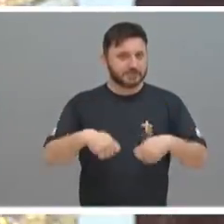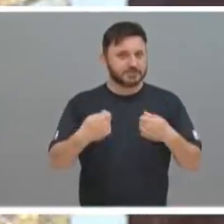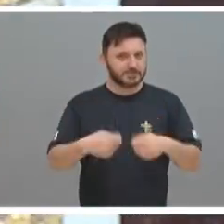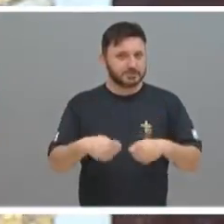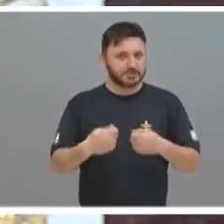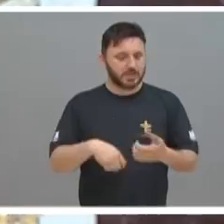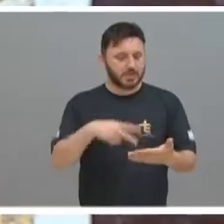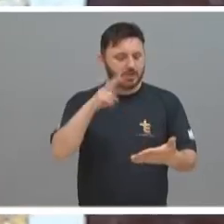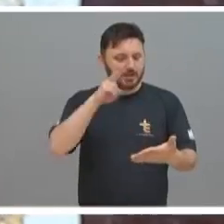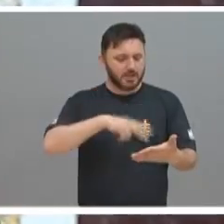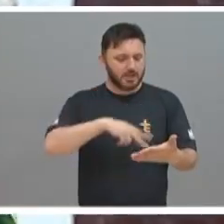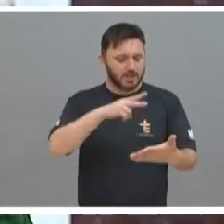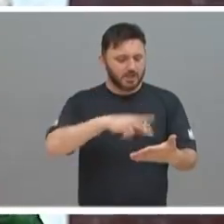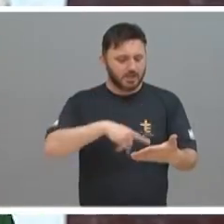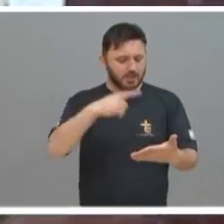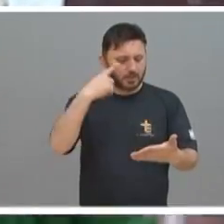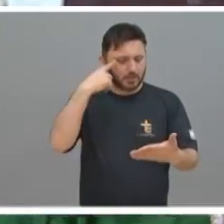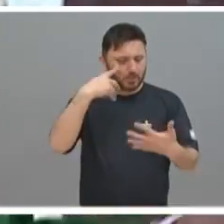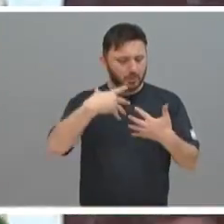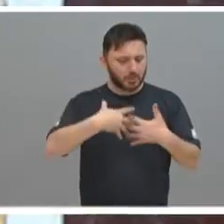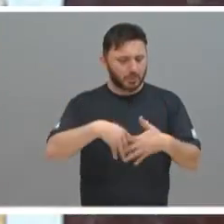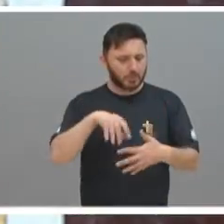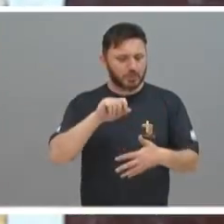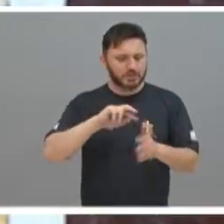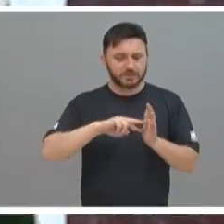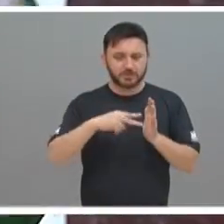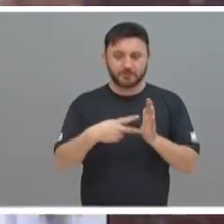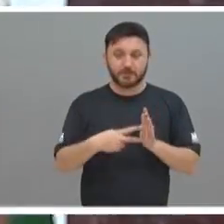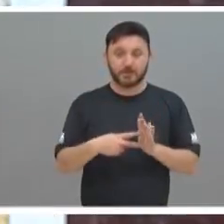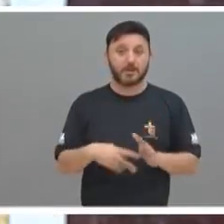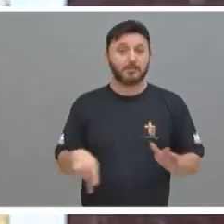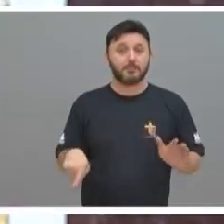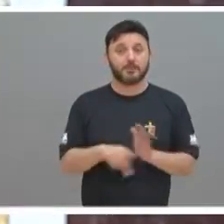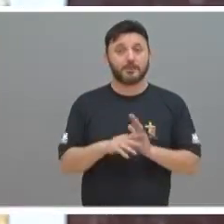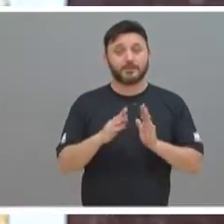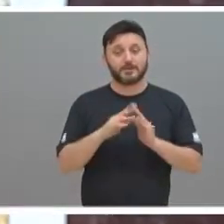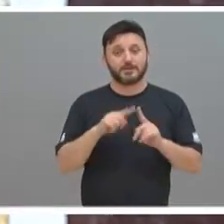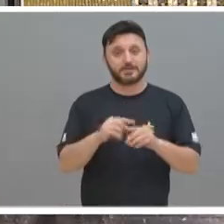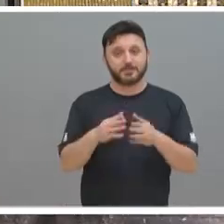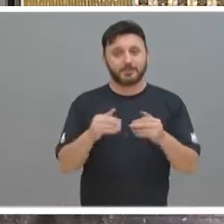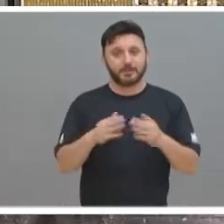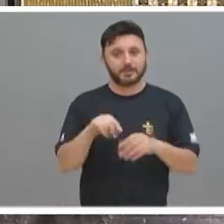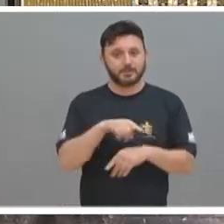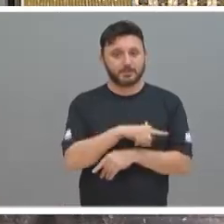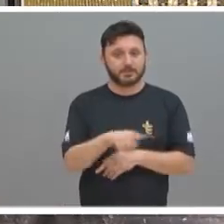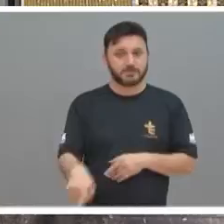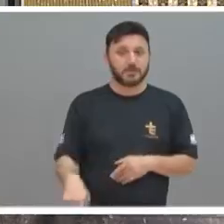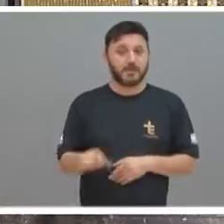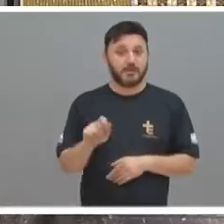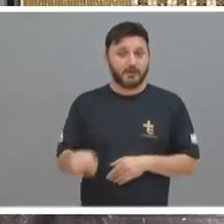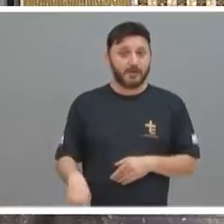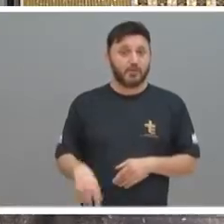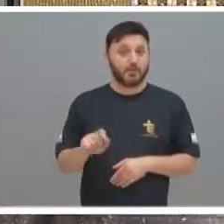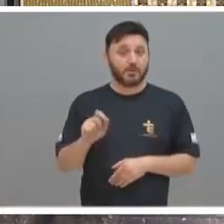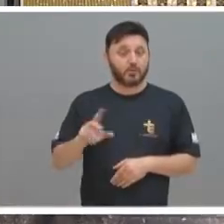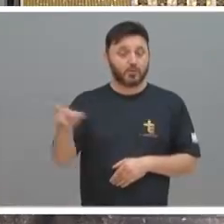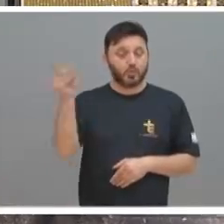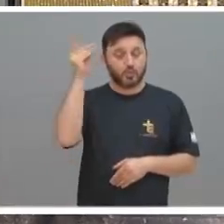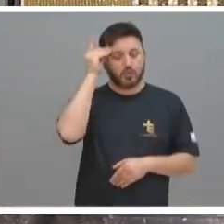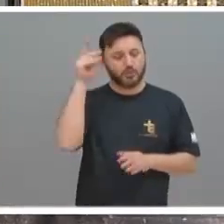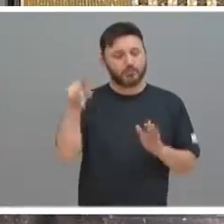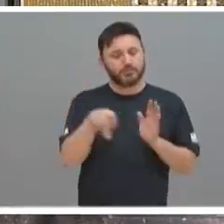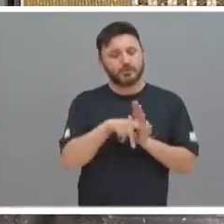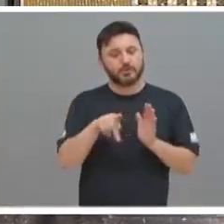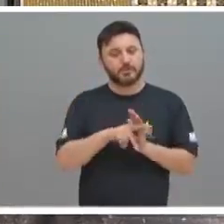da palavra de Deus. Isso foi sempre um apelo nosso, é da igreja e faz parte de um dos carismas da obra evangelizar